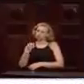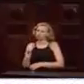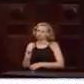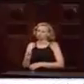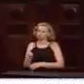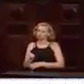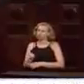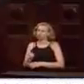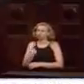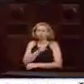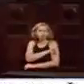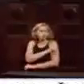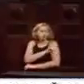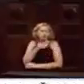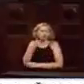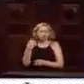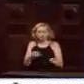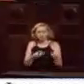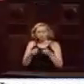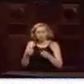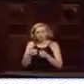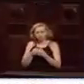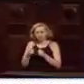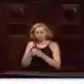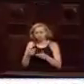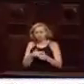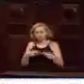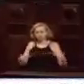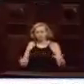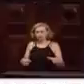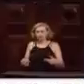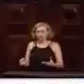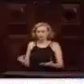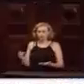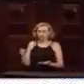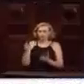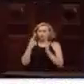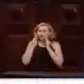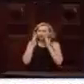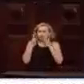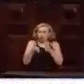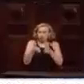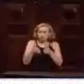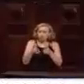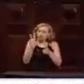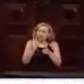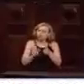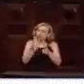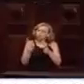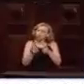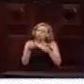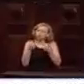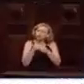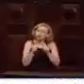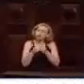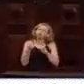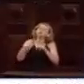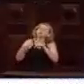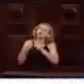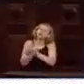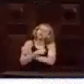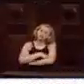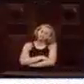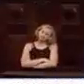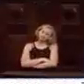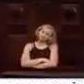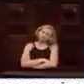Toda a nossa malha de transporte é muito mais focada no uso de ônibus. Será por quê?